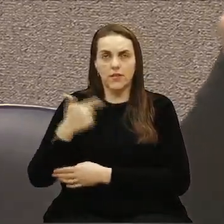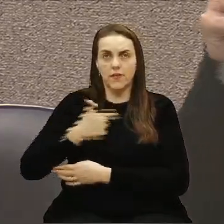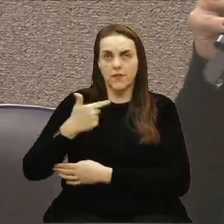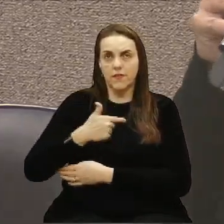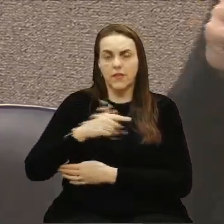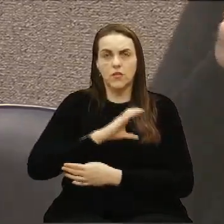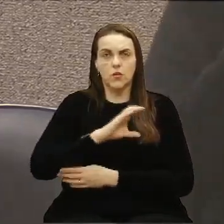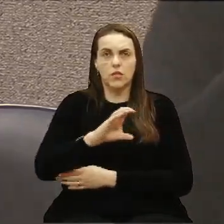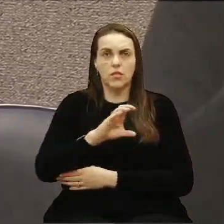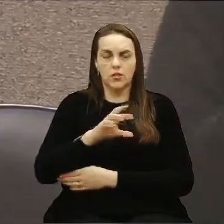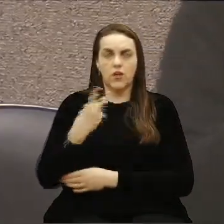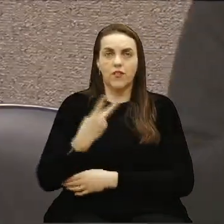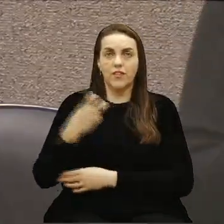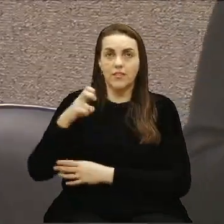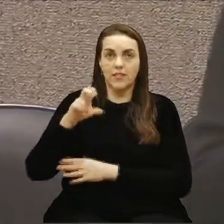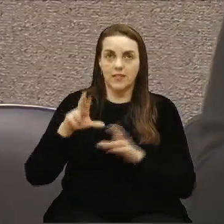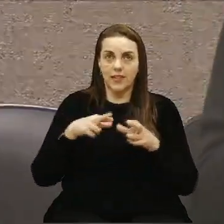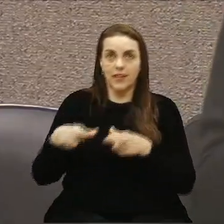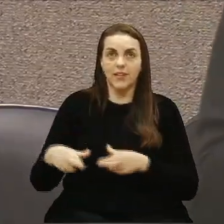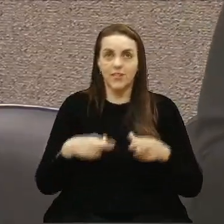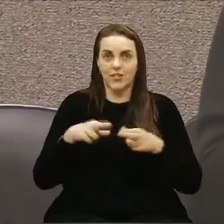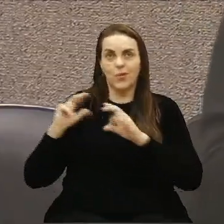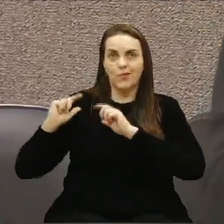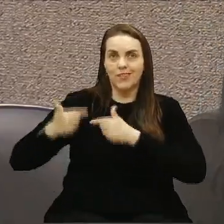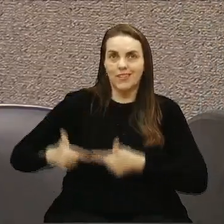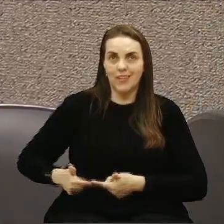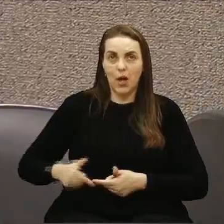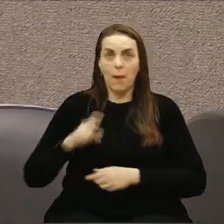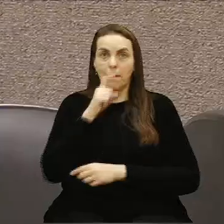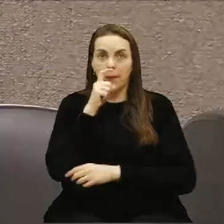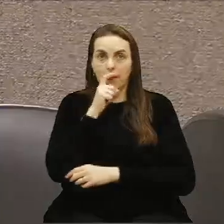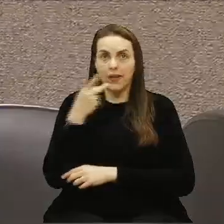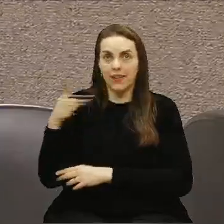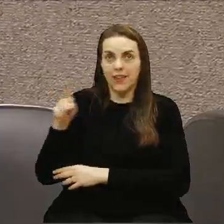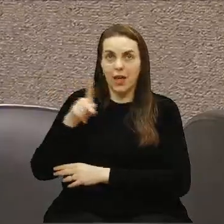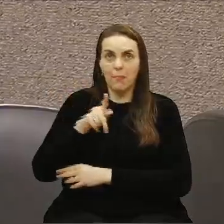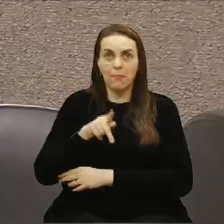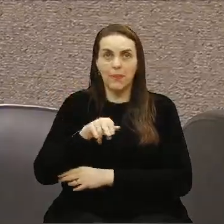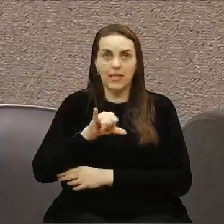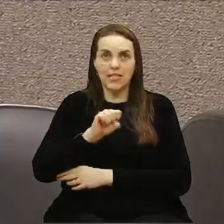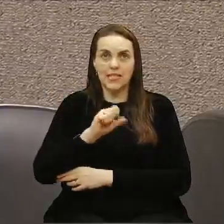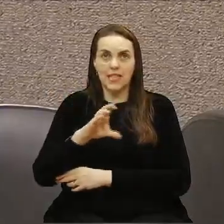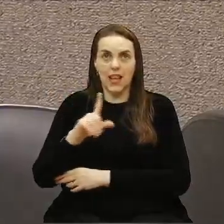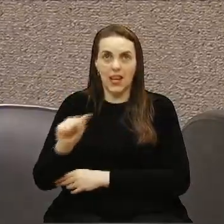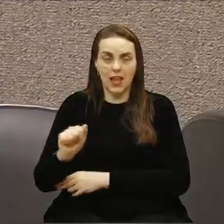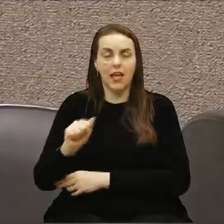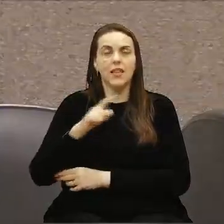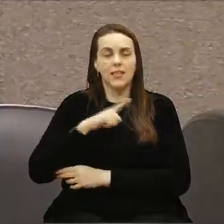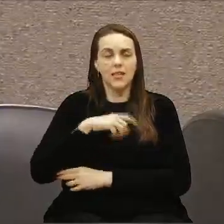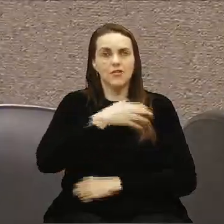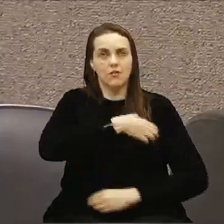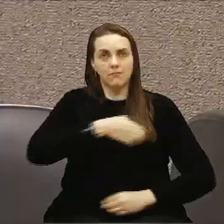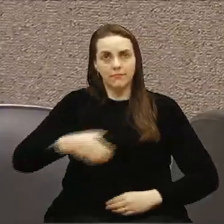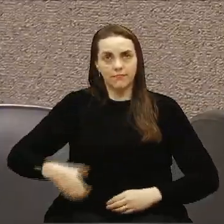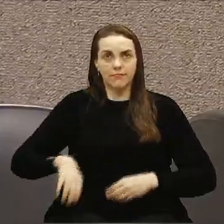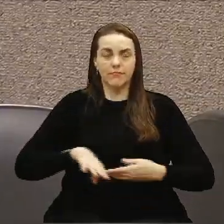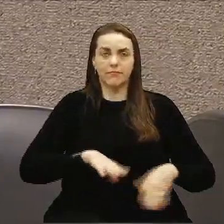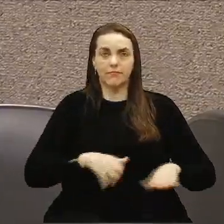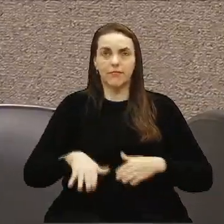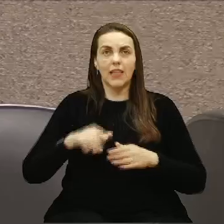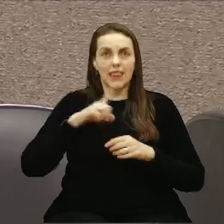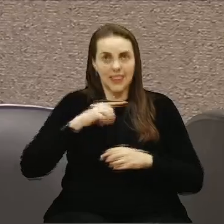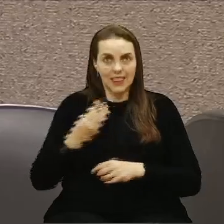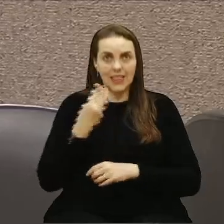25ª Região Tradicionalista, é o pai da Priscila Tissot, que foi prenda estadual nas 3 categorias, representando